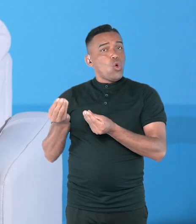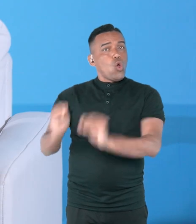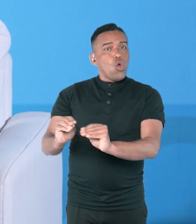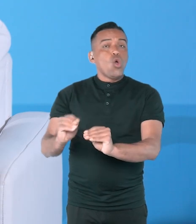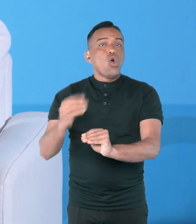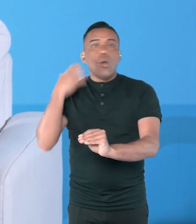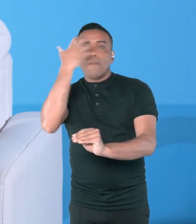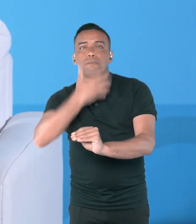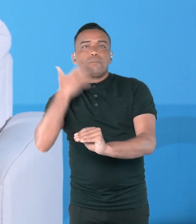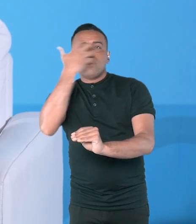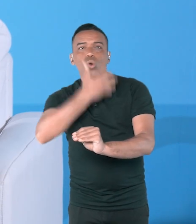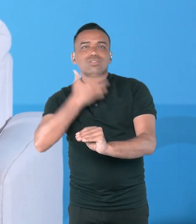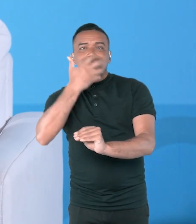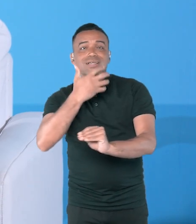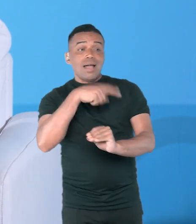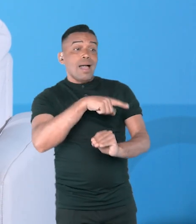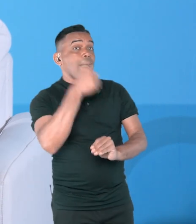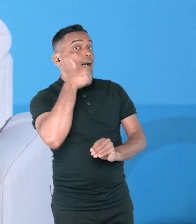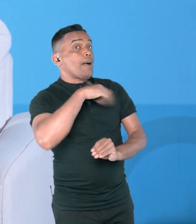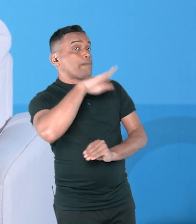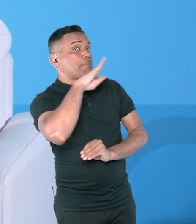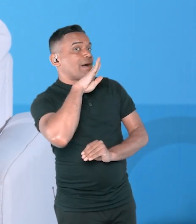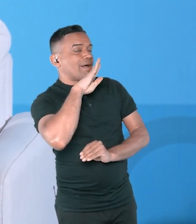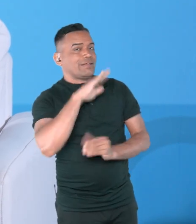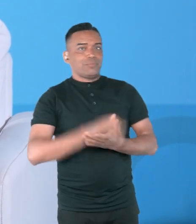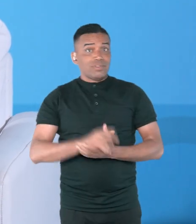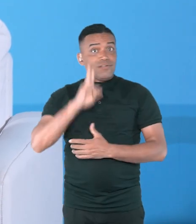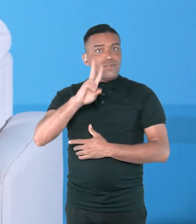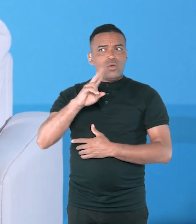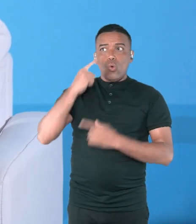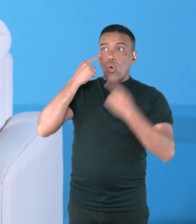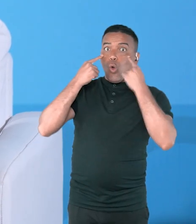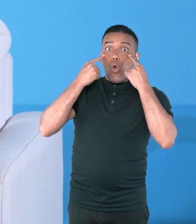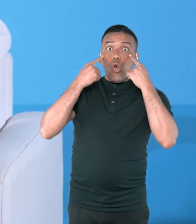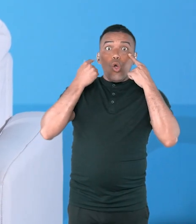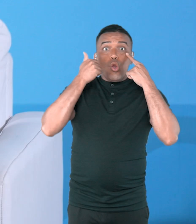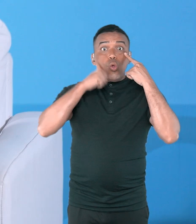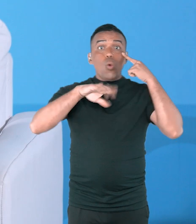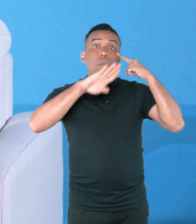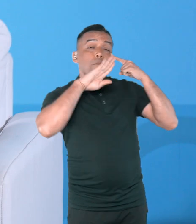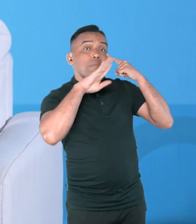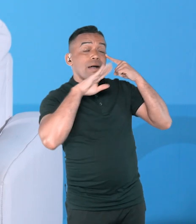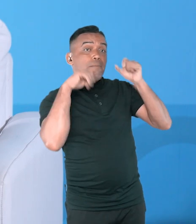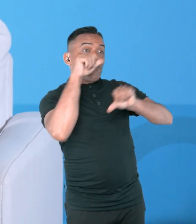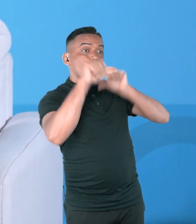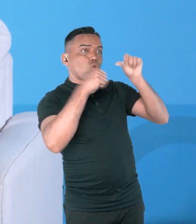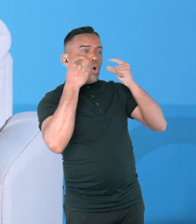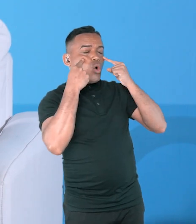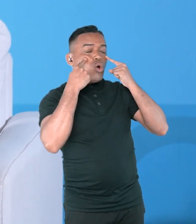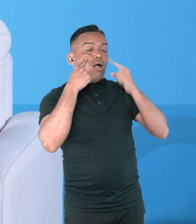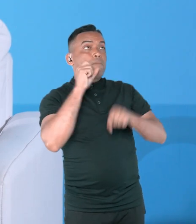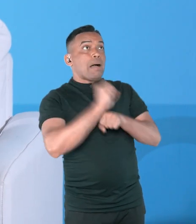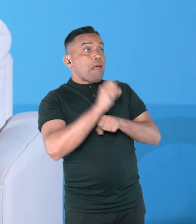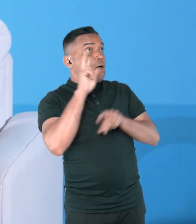música para a mãe e ele viu que o olhar dela mudou. Ele botou uma música, a mãe